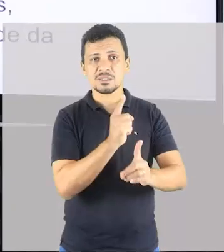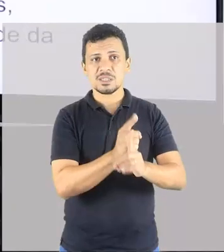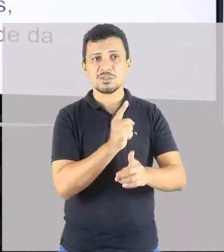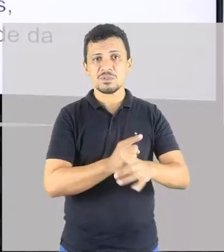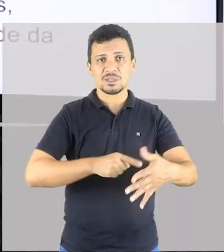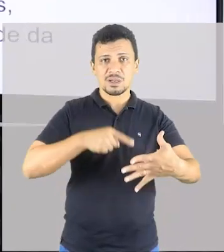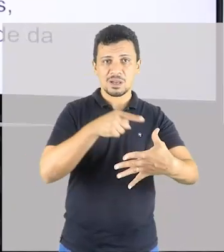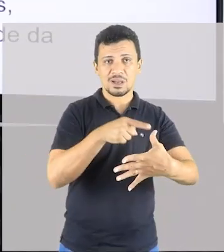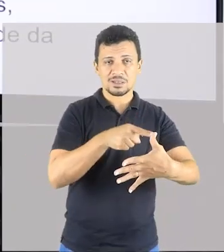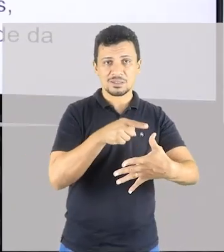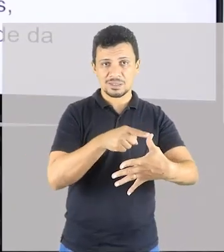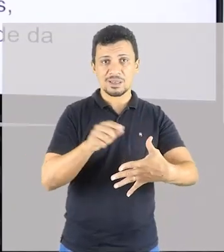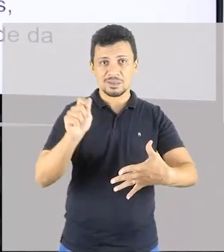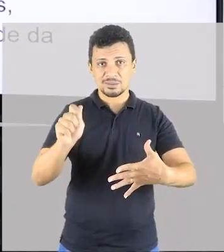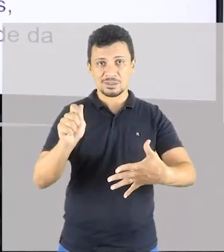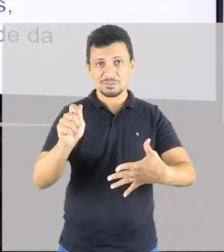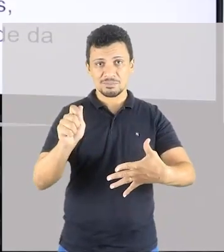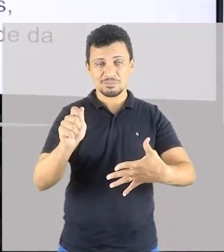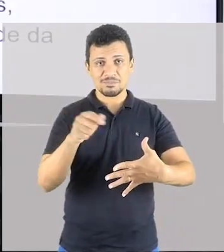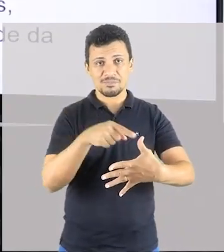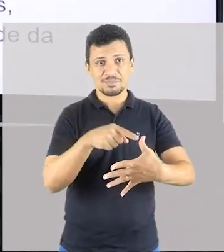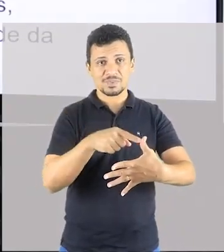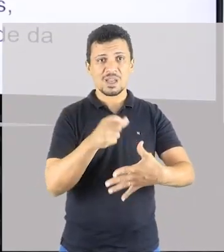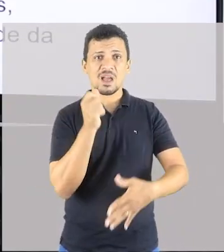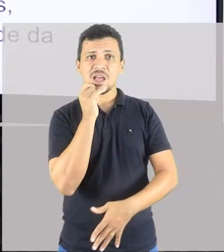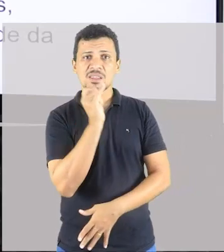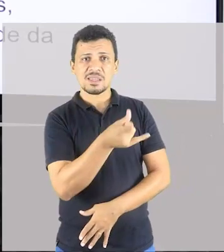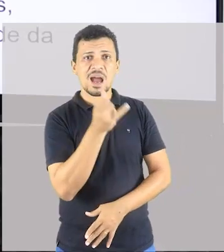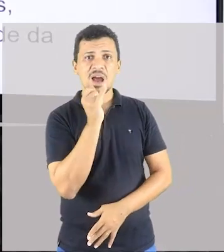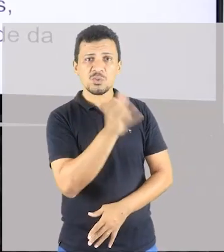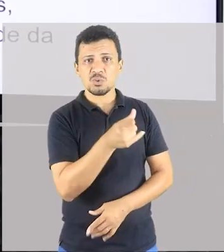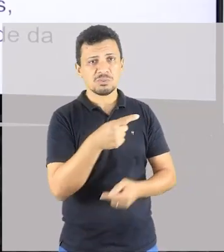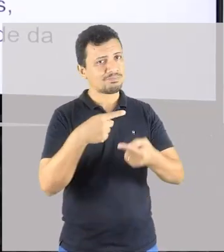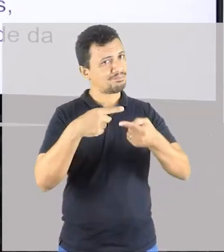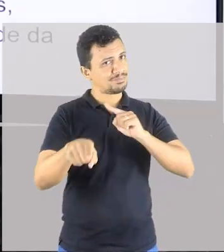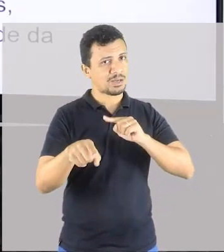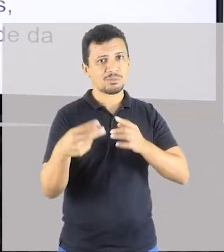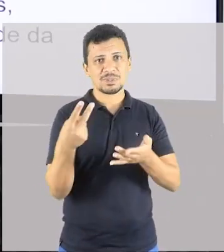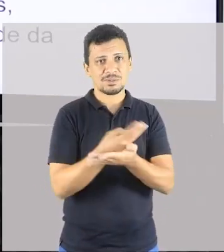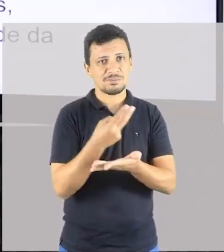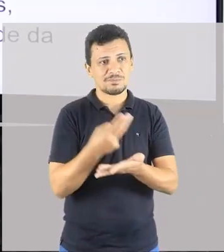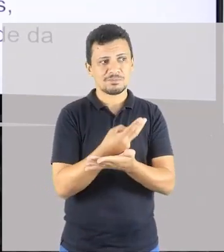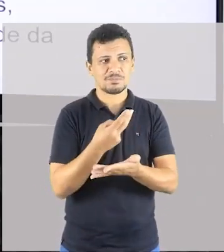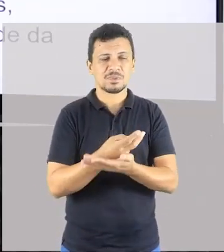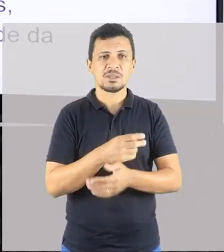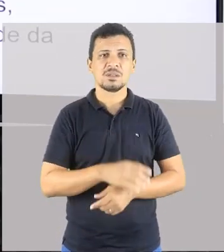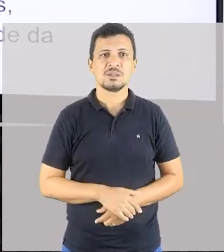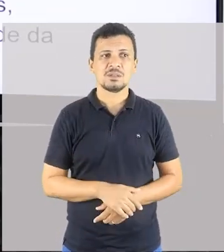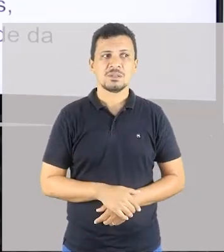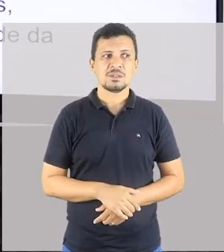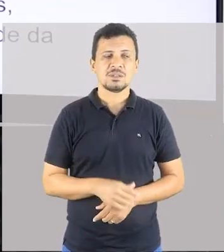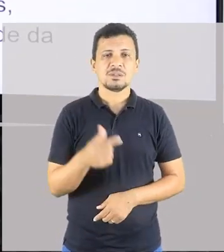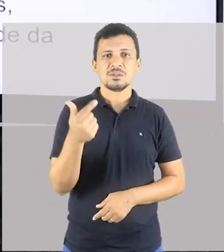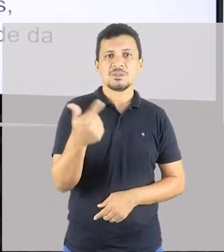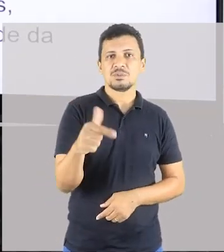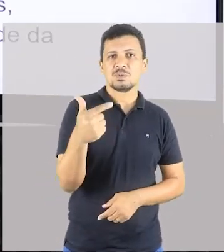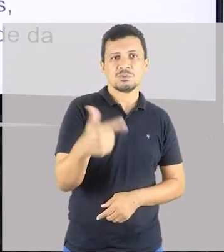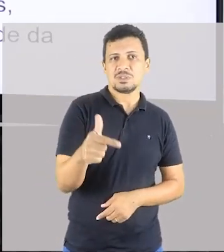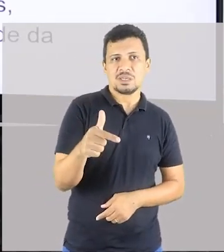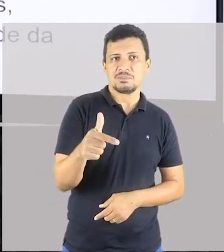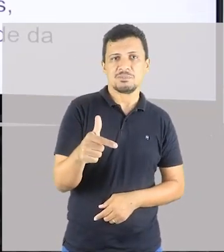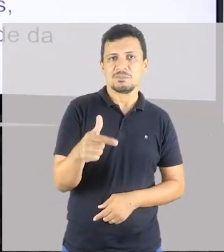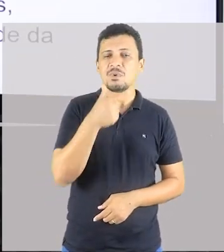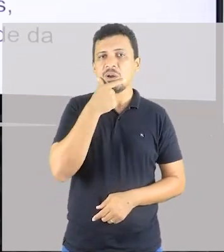o narrador, por isso que eu disse que eu ia voltar, certo? Já está fora de cogitação, porque, no caso, nós não temos o Fabiano